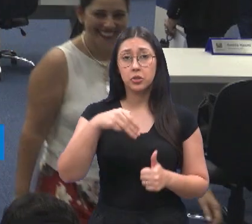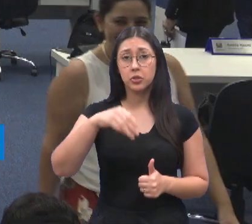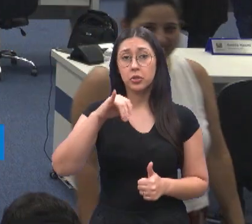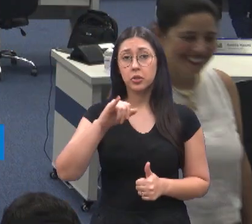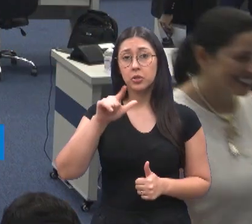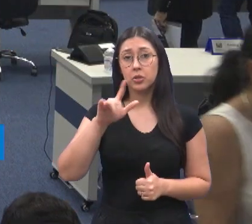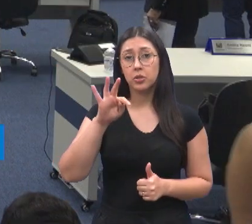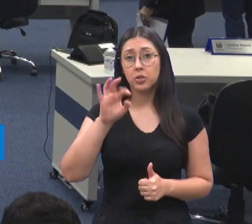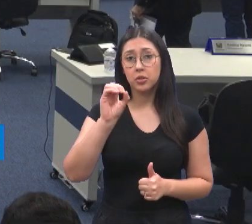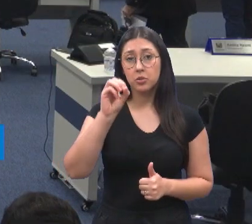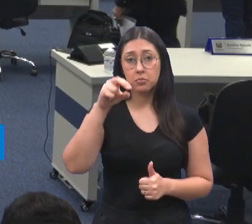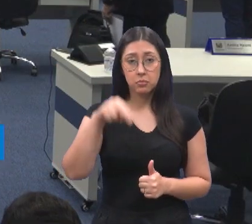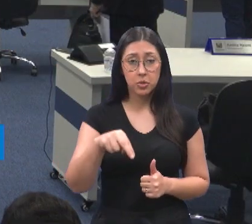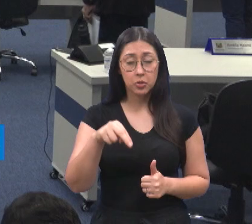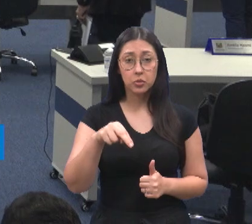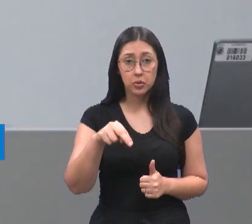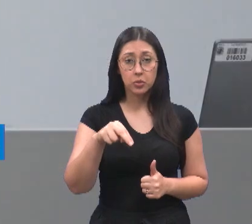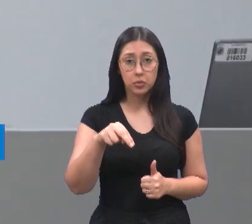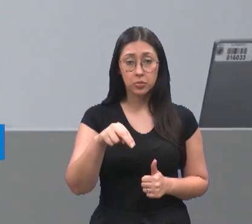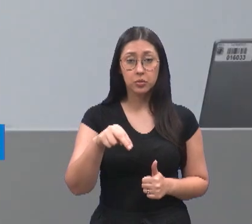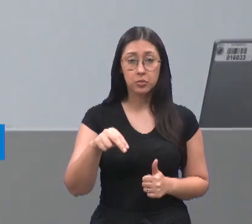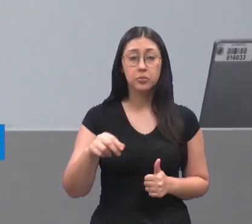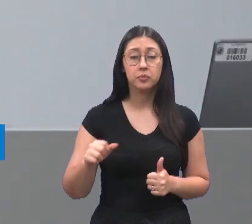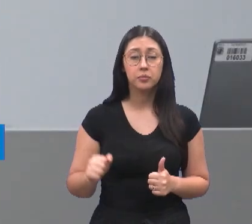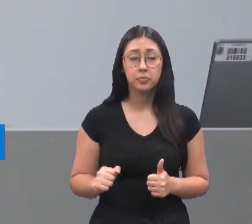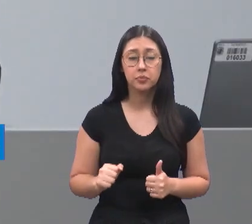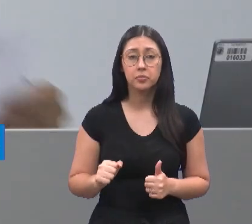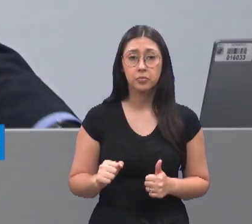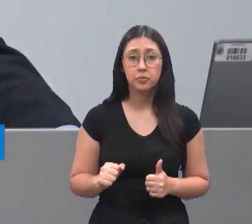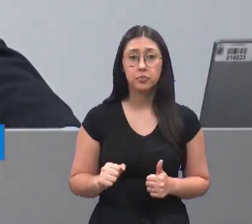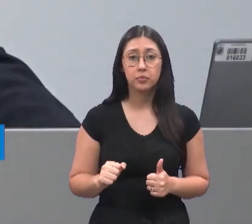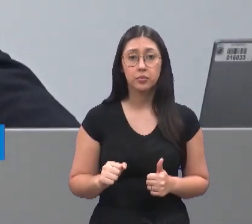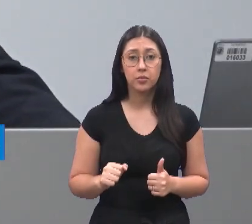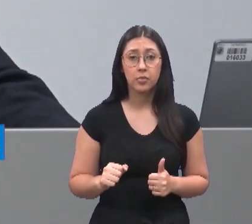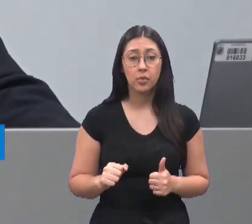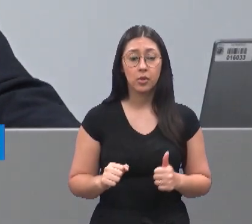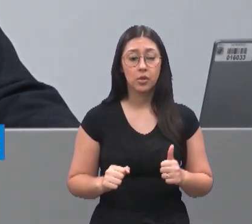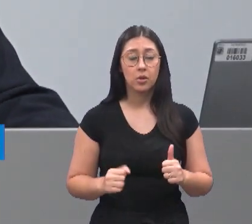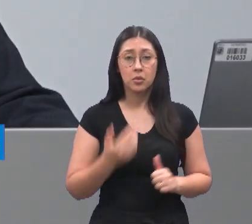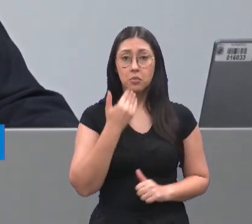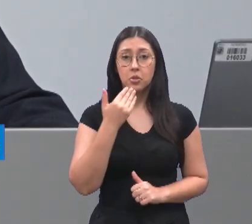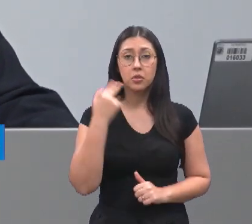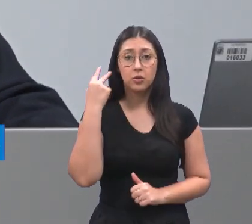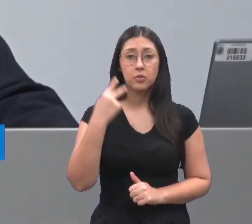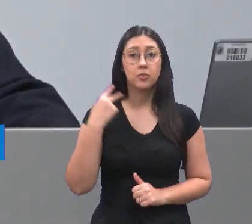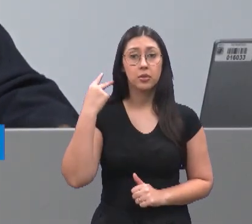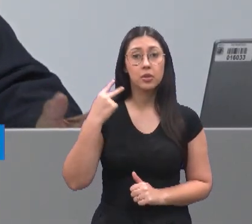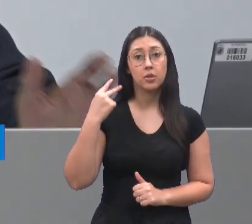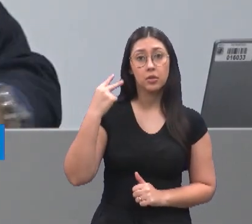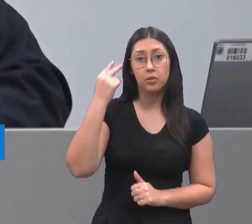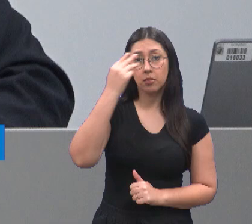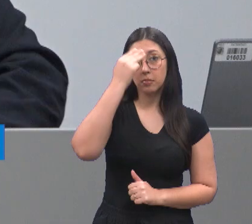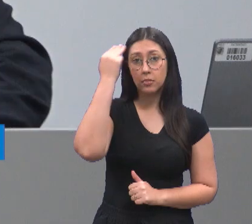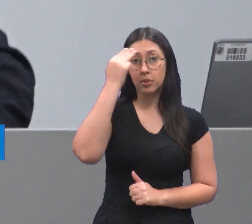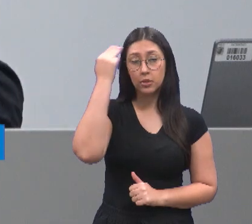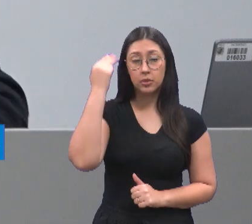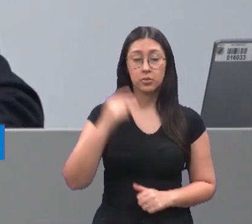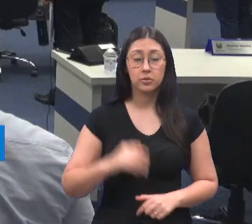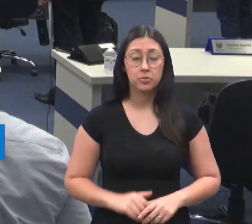de Carvalho, ou Mirto, como ele era chamado, a pedido do vereador Marcelo Garcia.